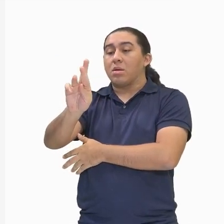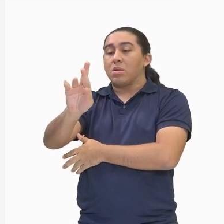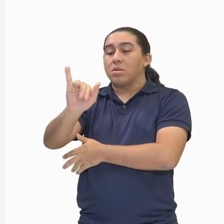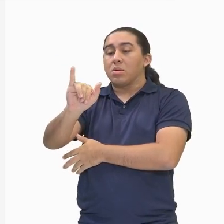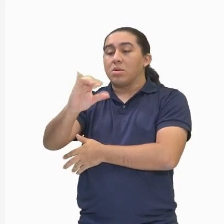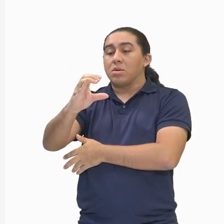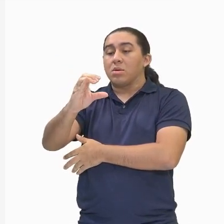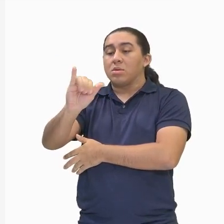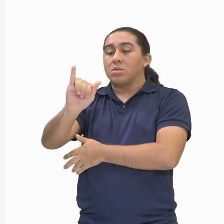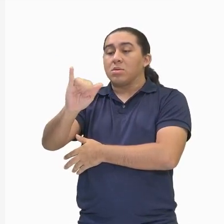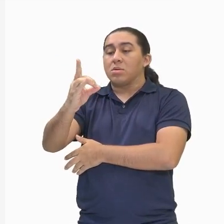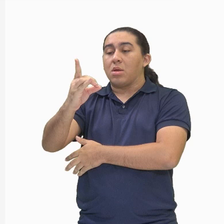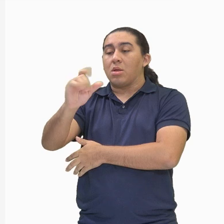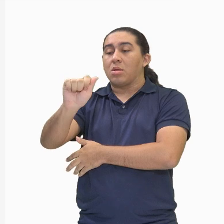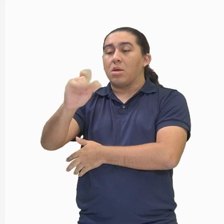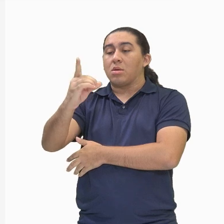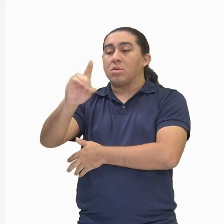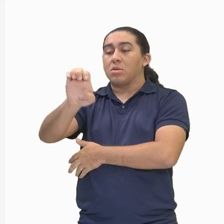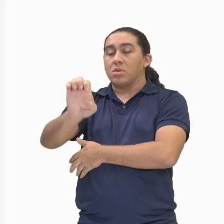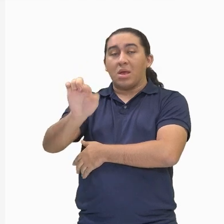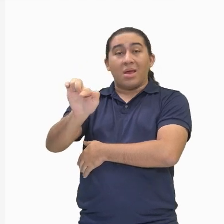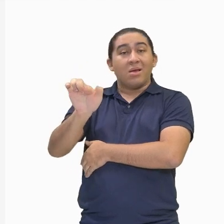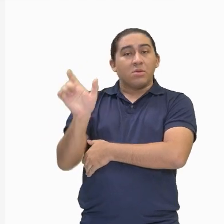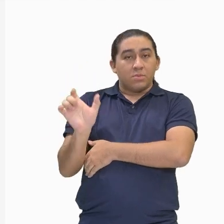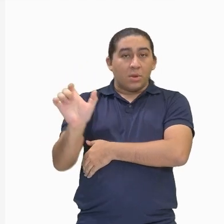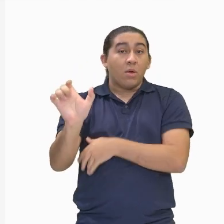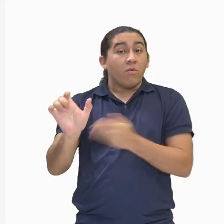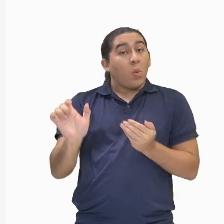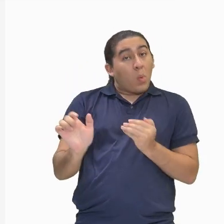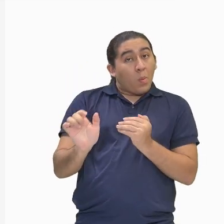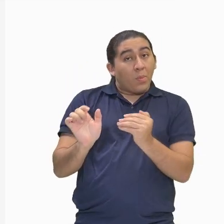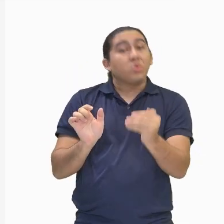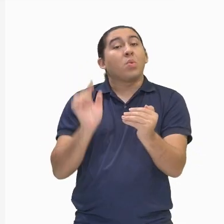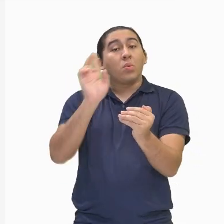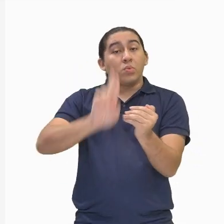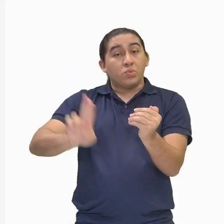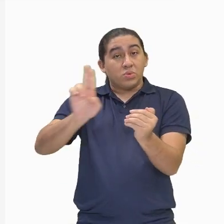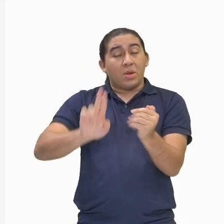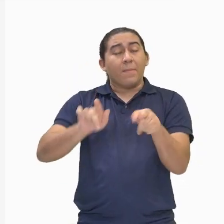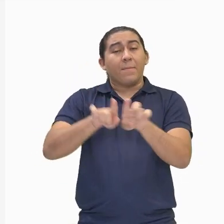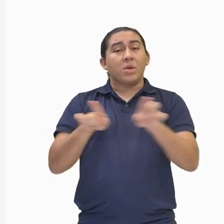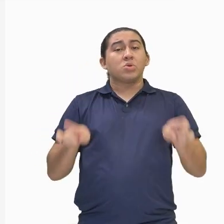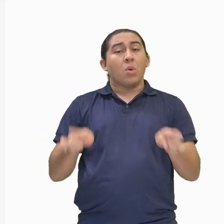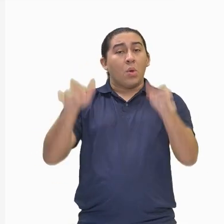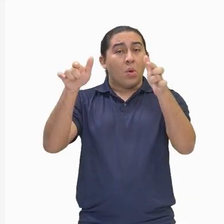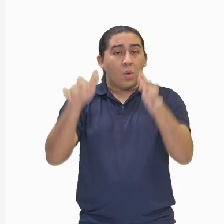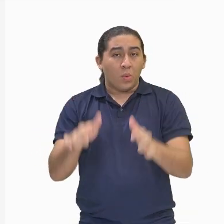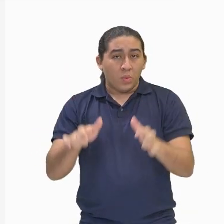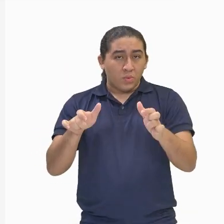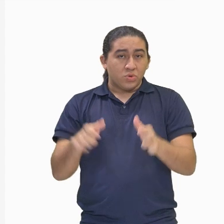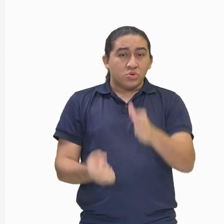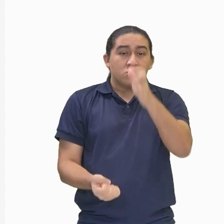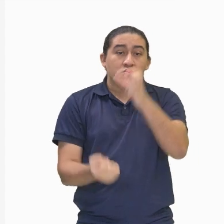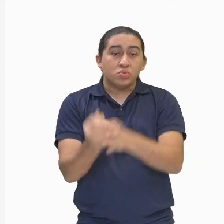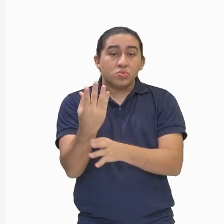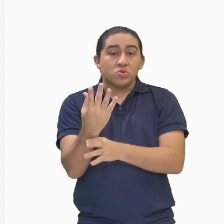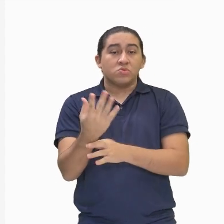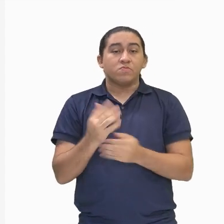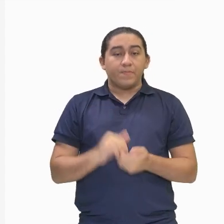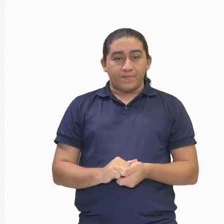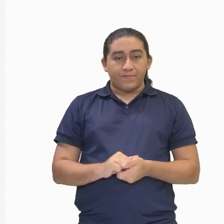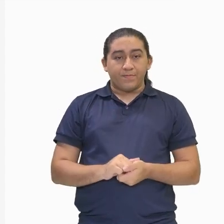E essa palavra começou a ser utilizada. Agora, onde a eletricidade é produzida? A